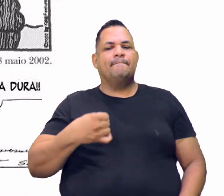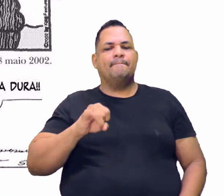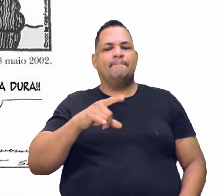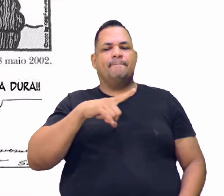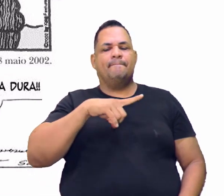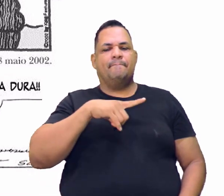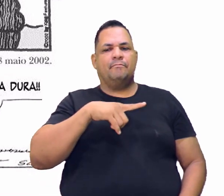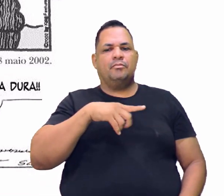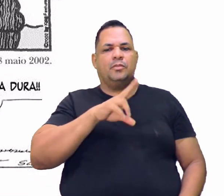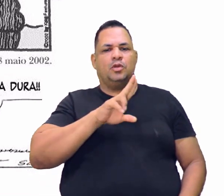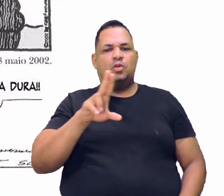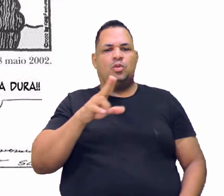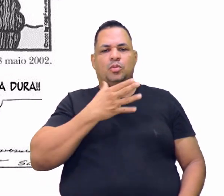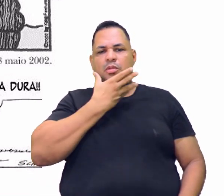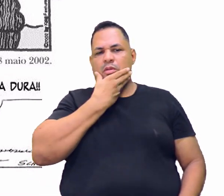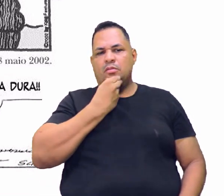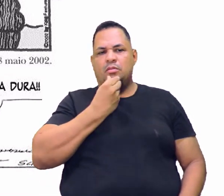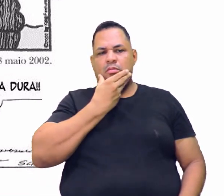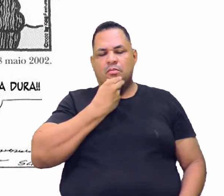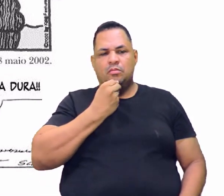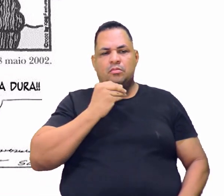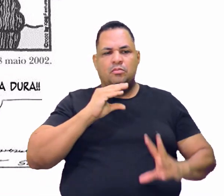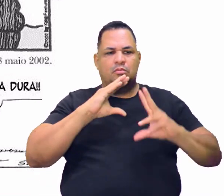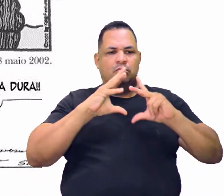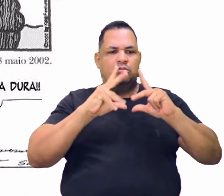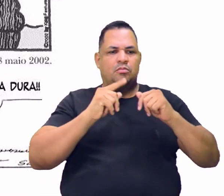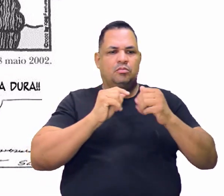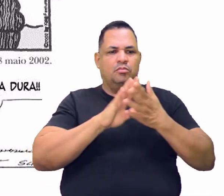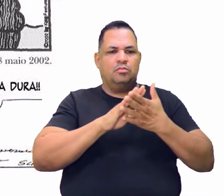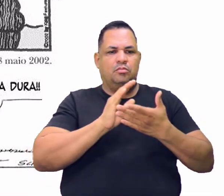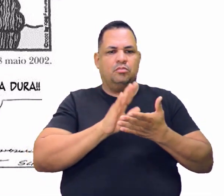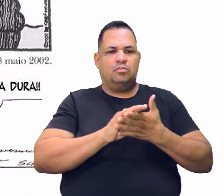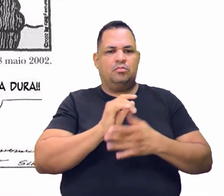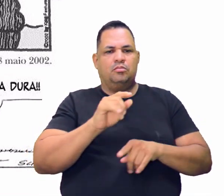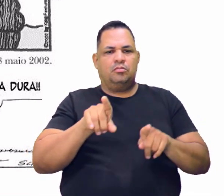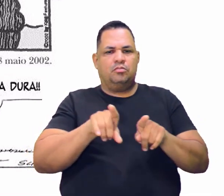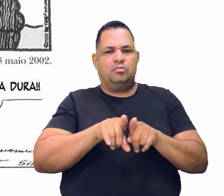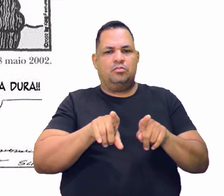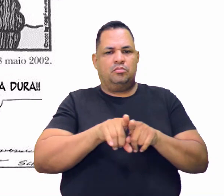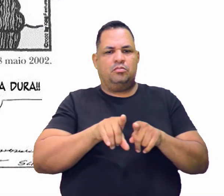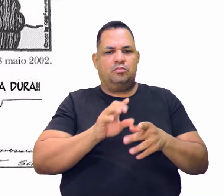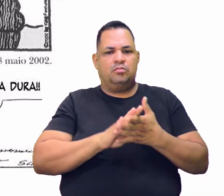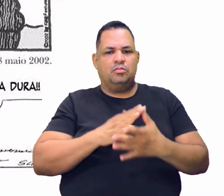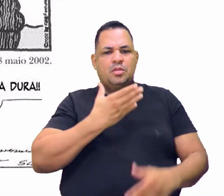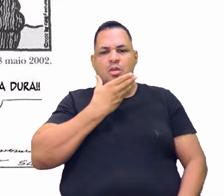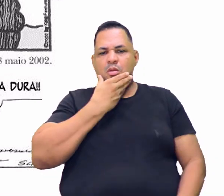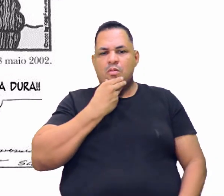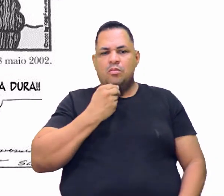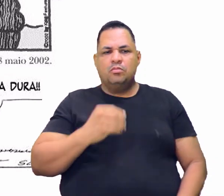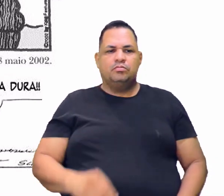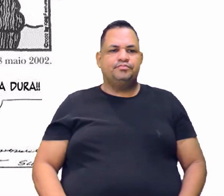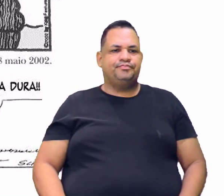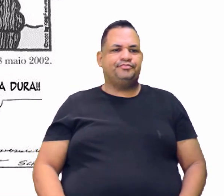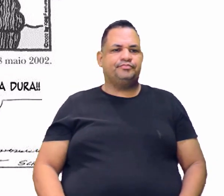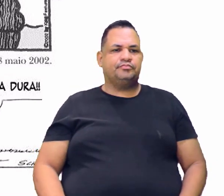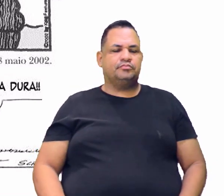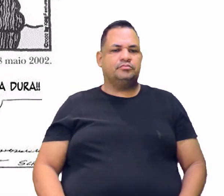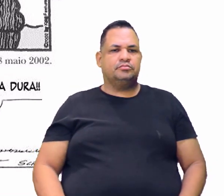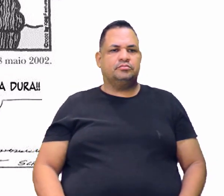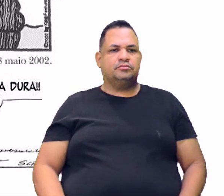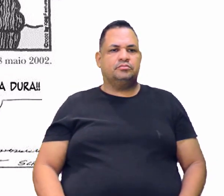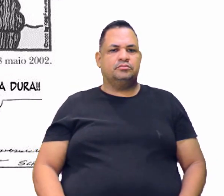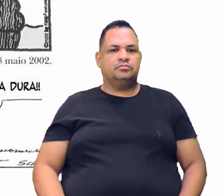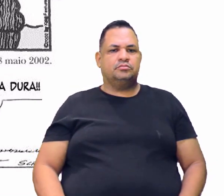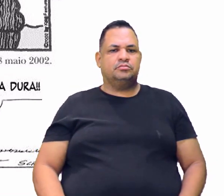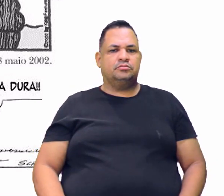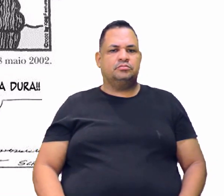que é masculino, então todos os determinantes ficarão no masculino. Aí você vai observar o